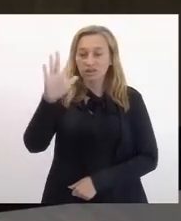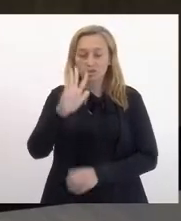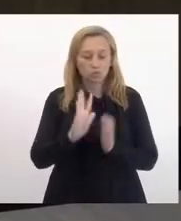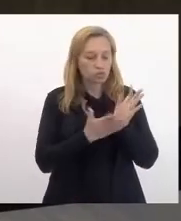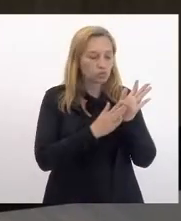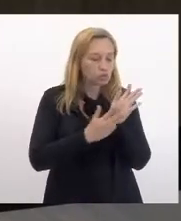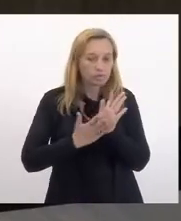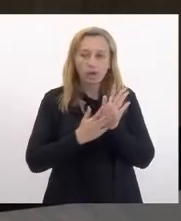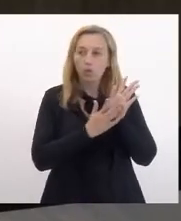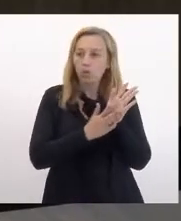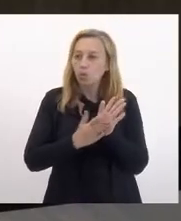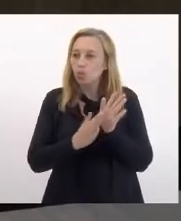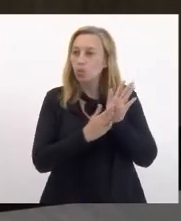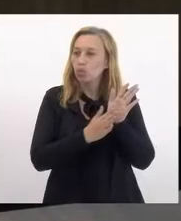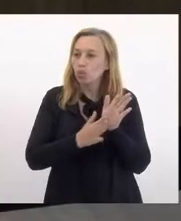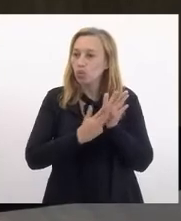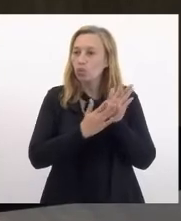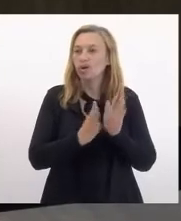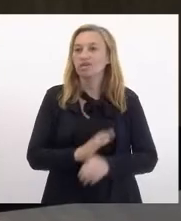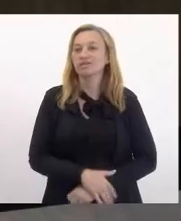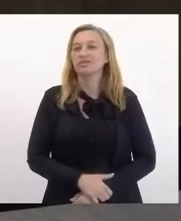Samba.